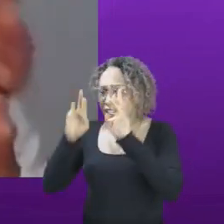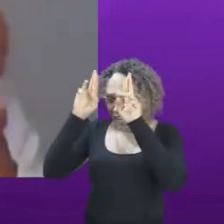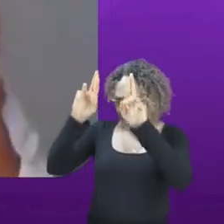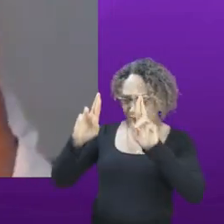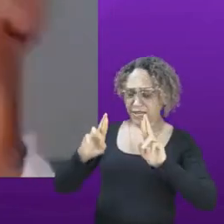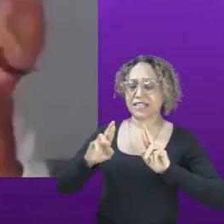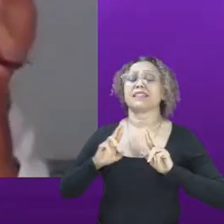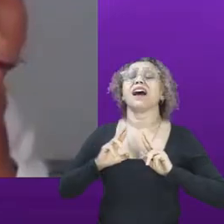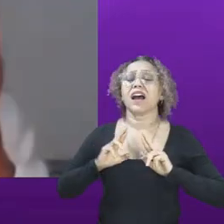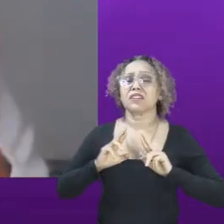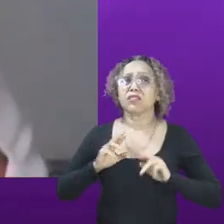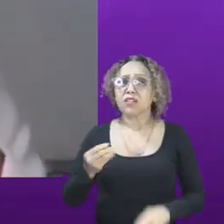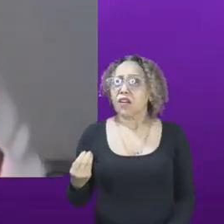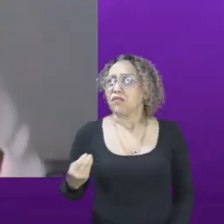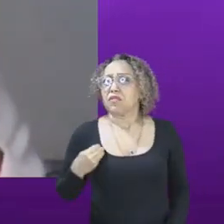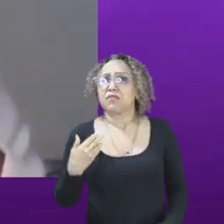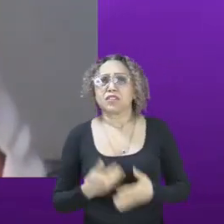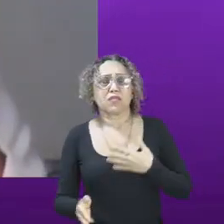pensar nessas